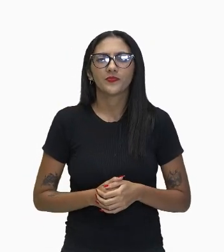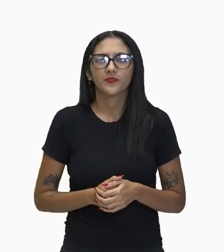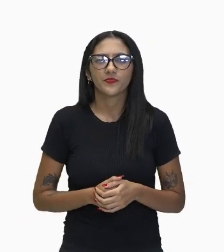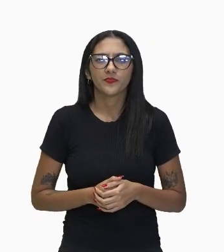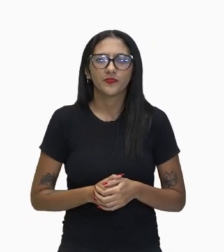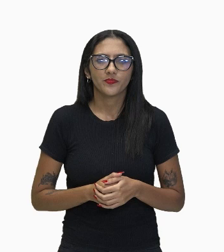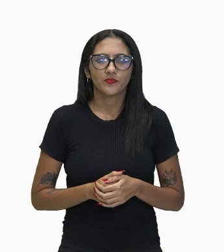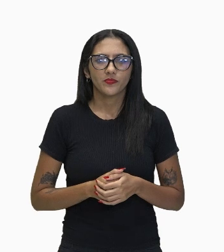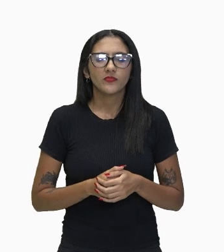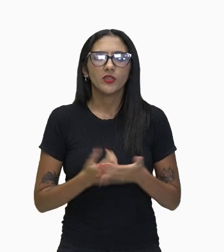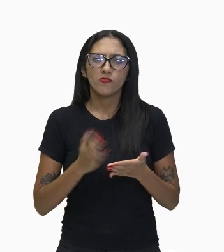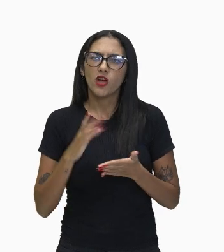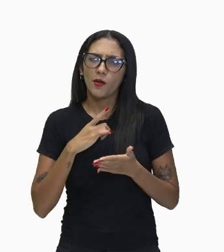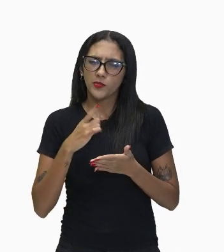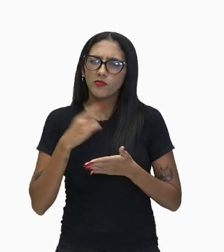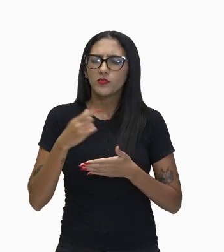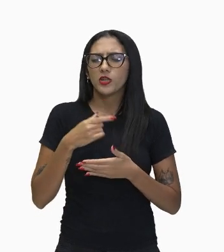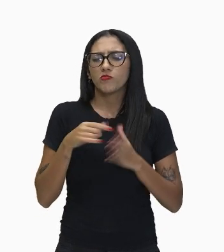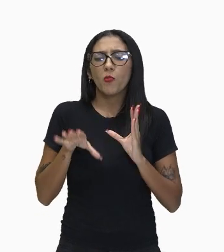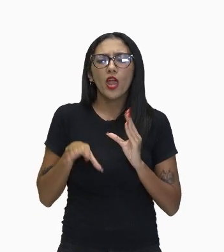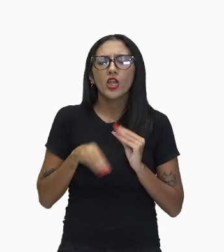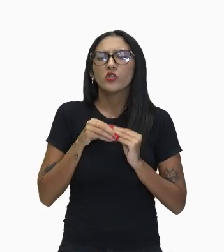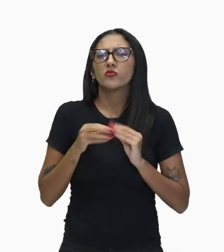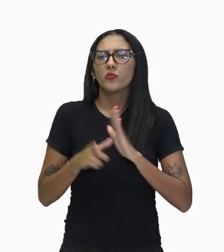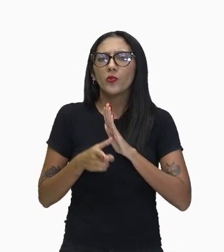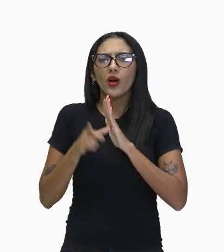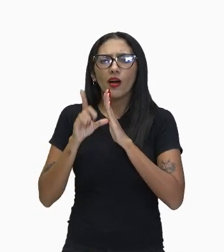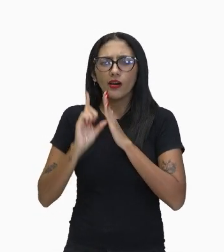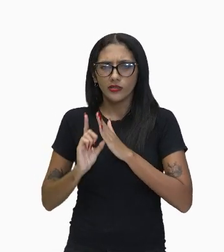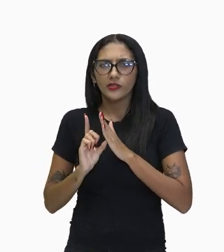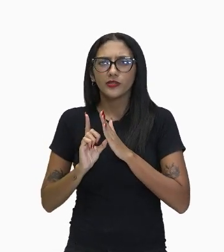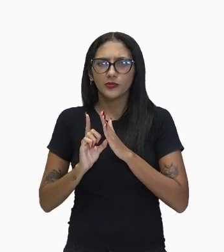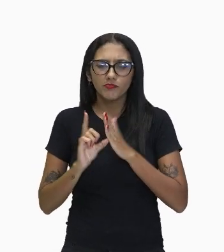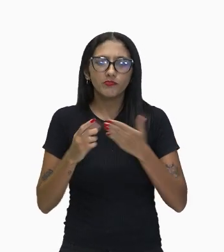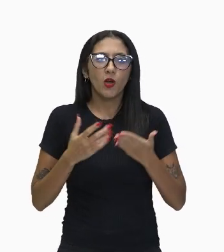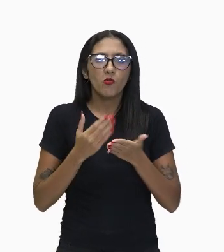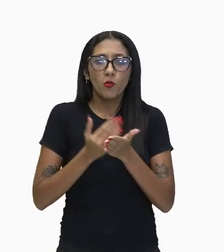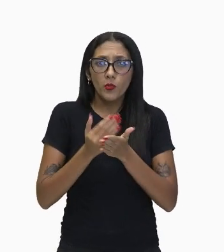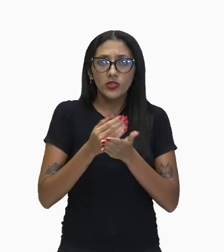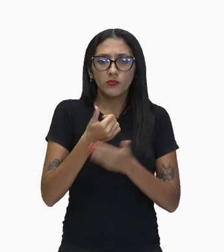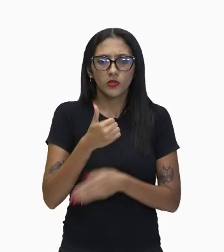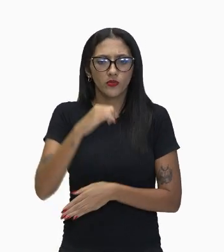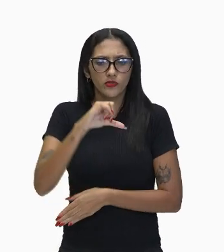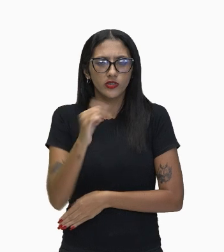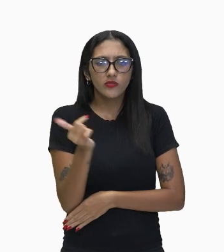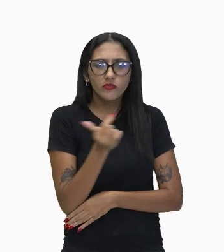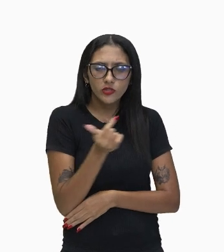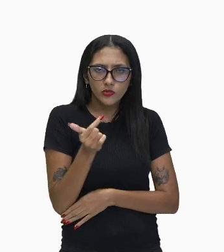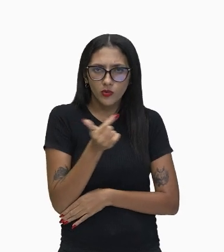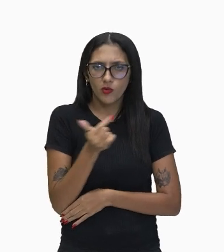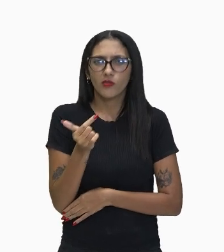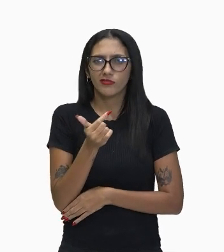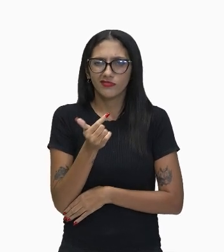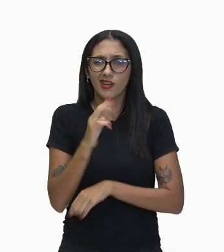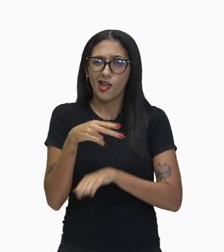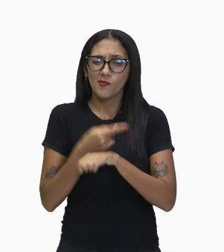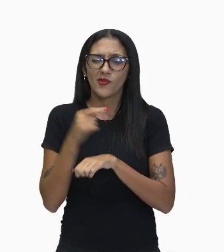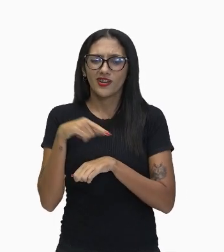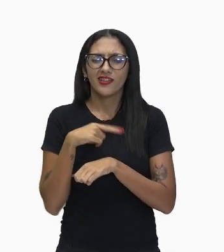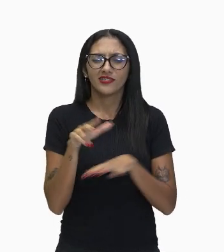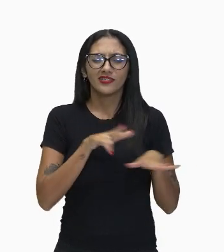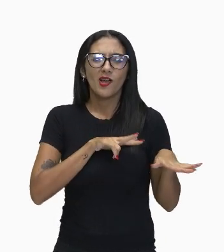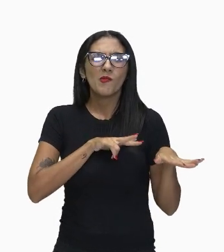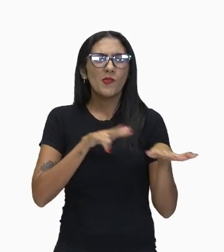didaticamente, nós falamos, o modernismo se inicia em 1922 a partir da Semana de Arte